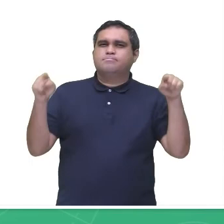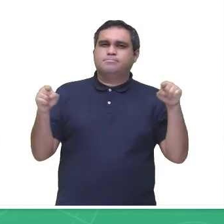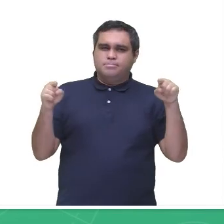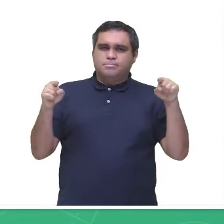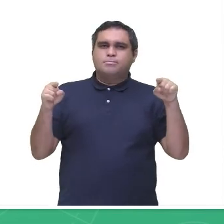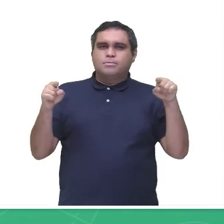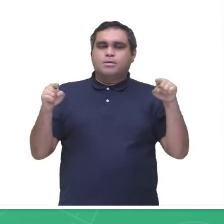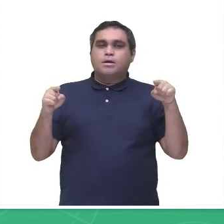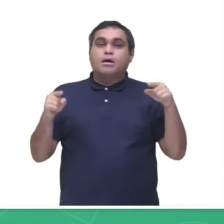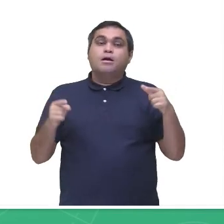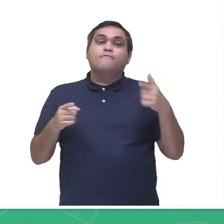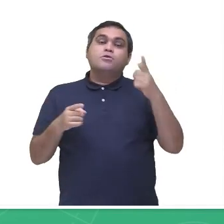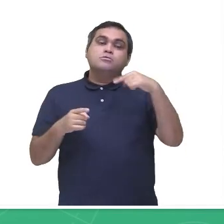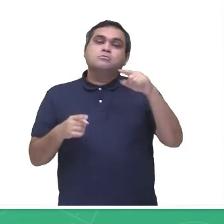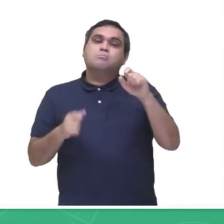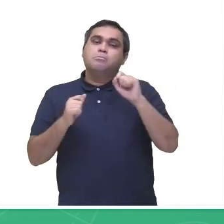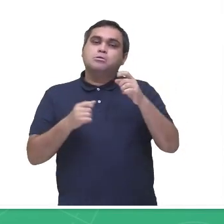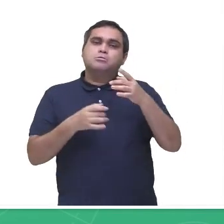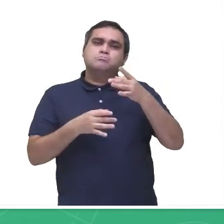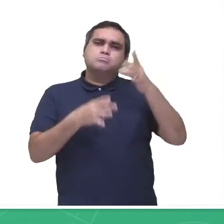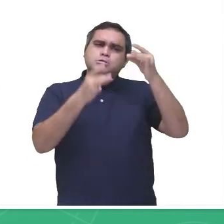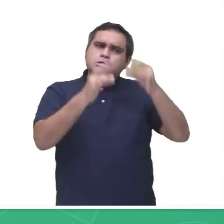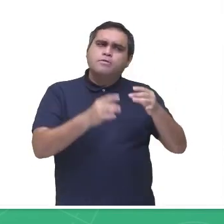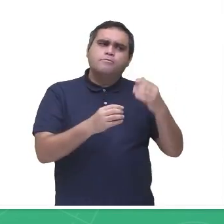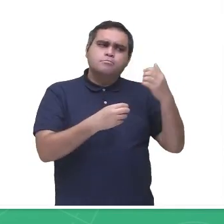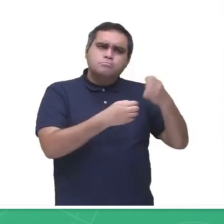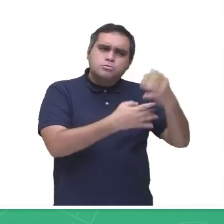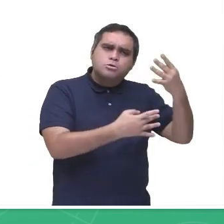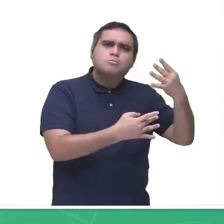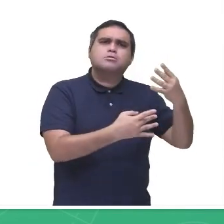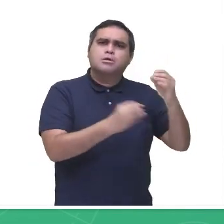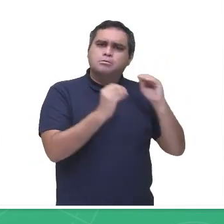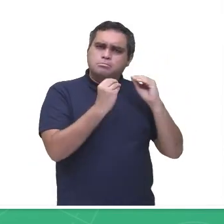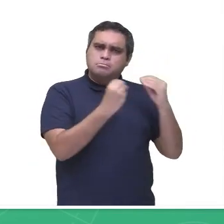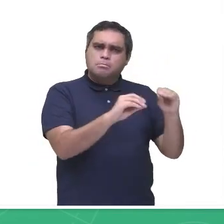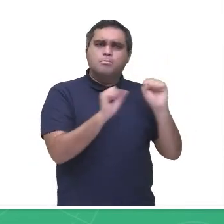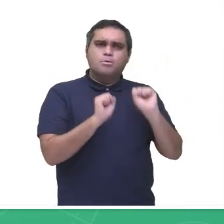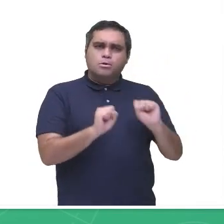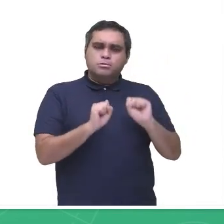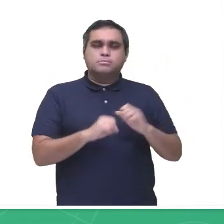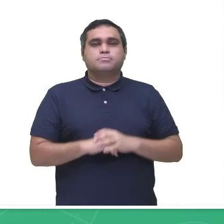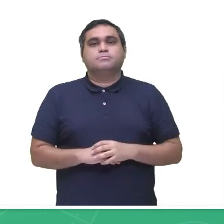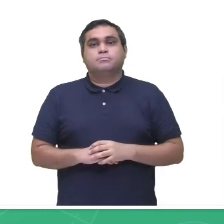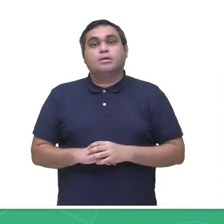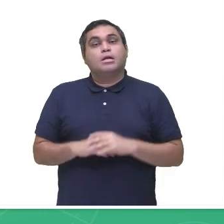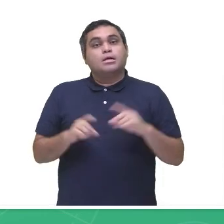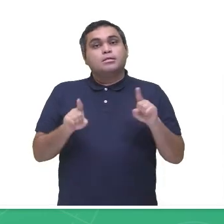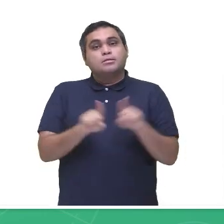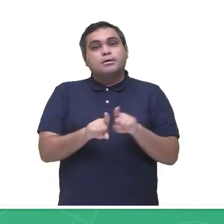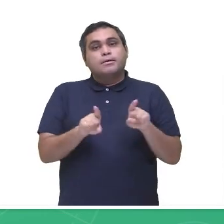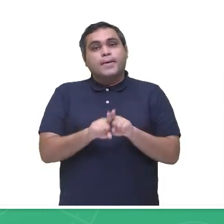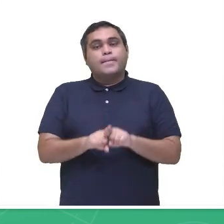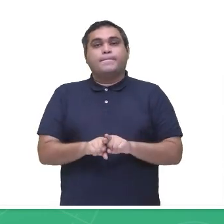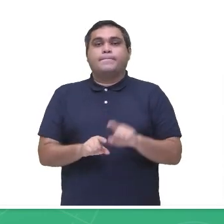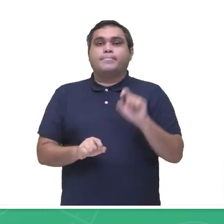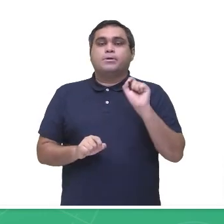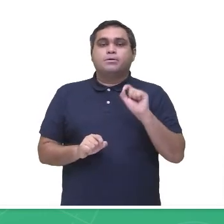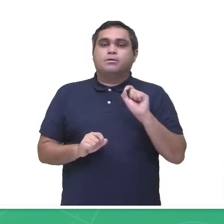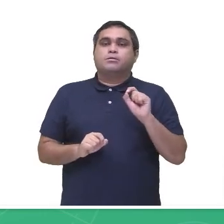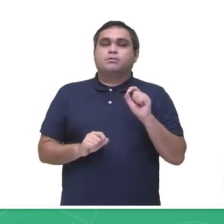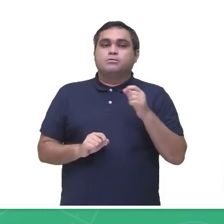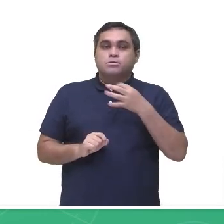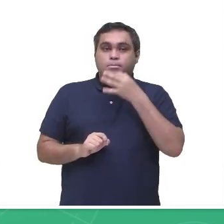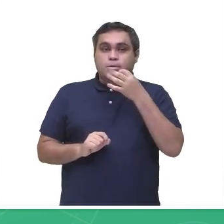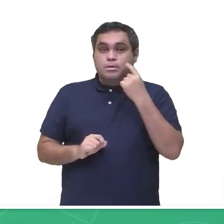desenhos de vocês, mas vocês poderiam descrever aí, tá bom? Então, aí nós temos o quê? Qual é o comentário que nós temos? Vamos